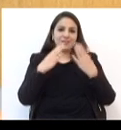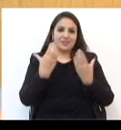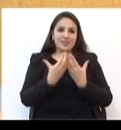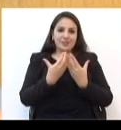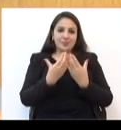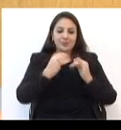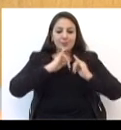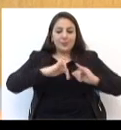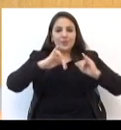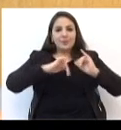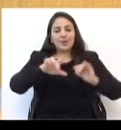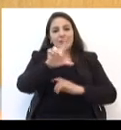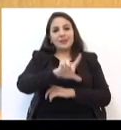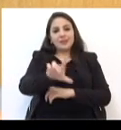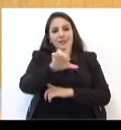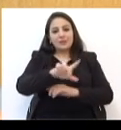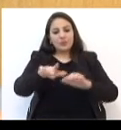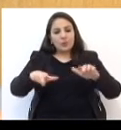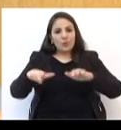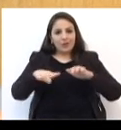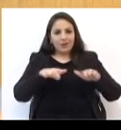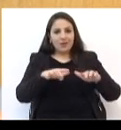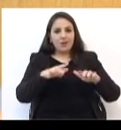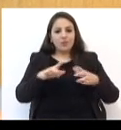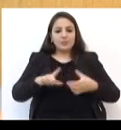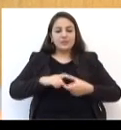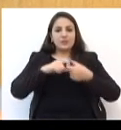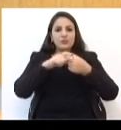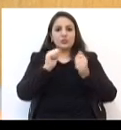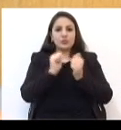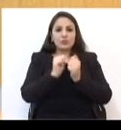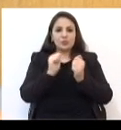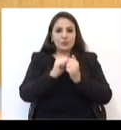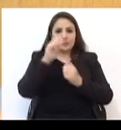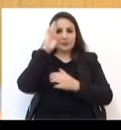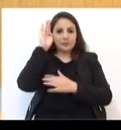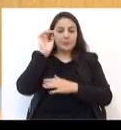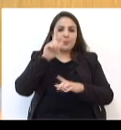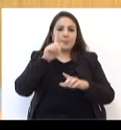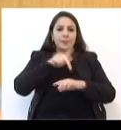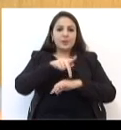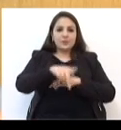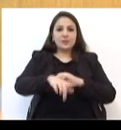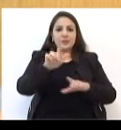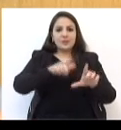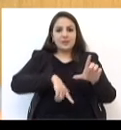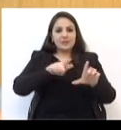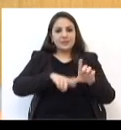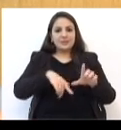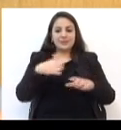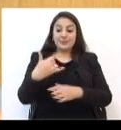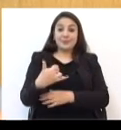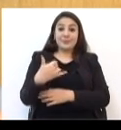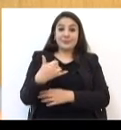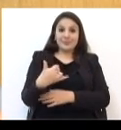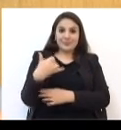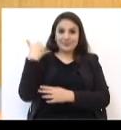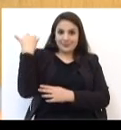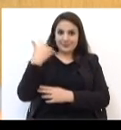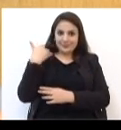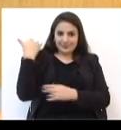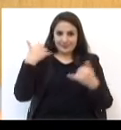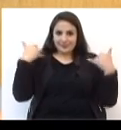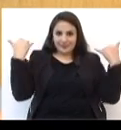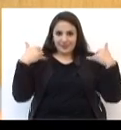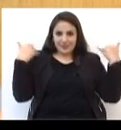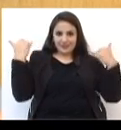programa Literatura Local, realizado em parceria com a Academia Passo Fundense de Letras, está de aniversário. Em 10 anos